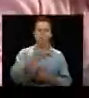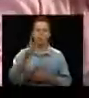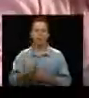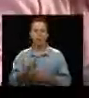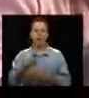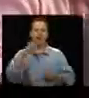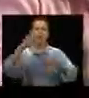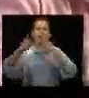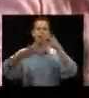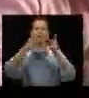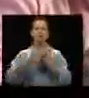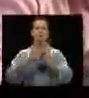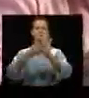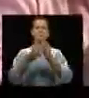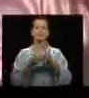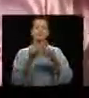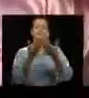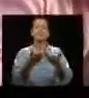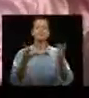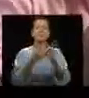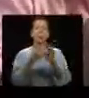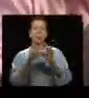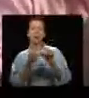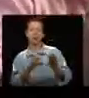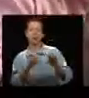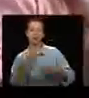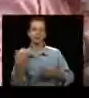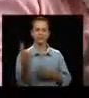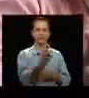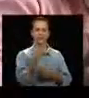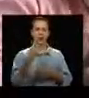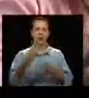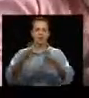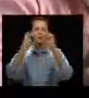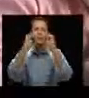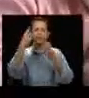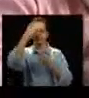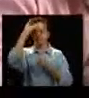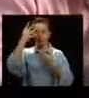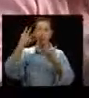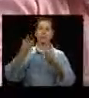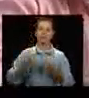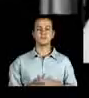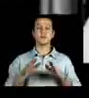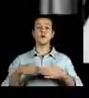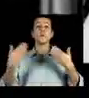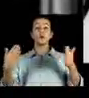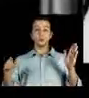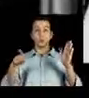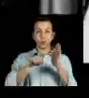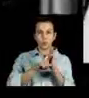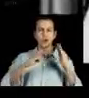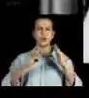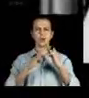de um professor que dita, um professor que diz, que transmite uma educação bancária, entende? E alguém que recebe. Quando